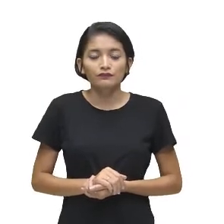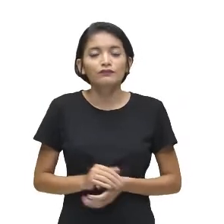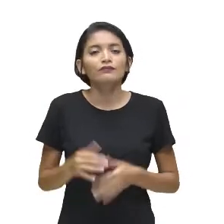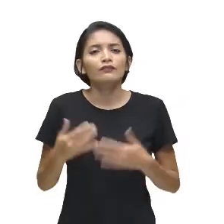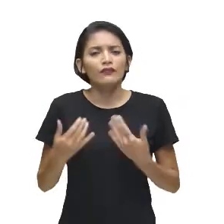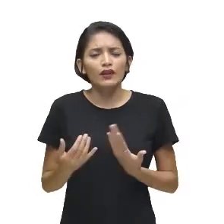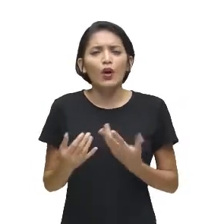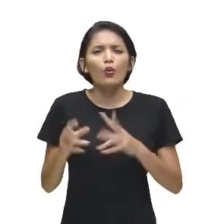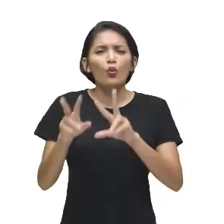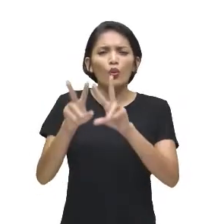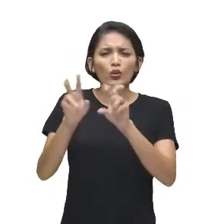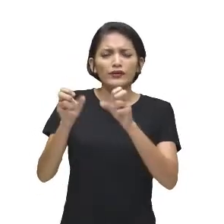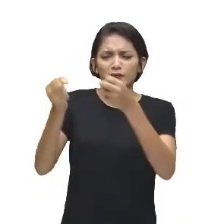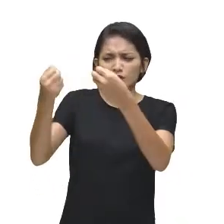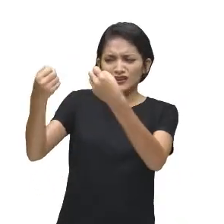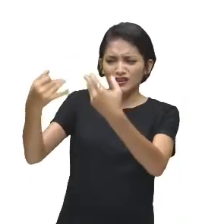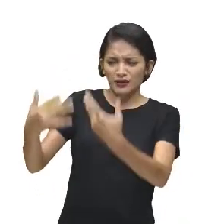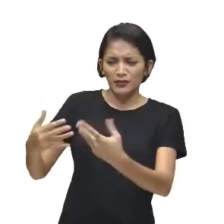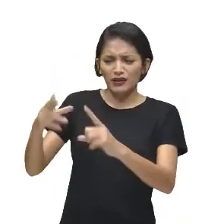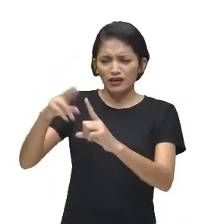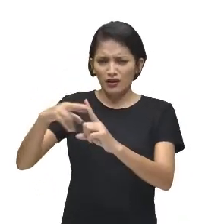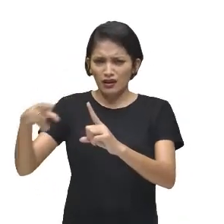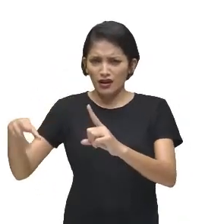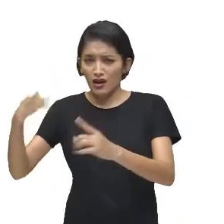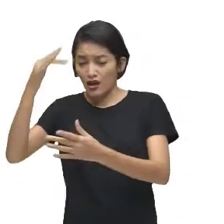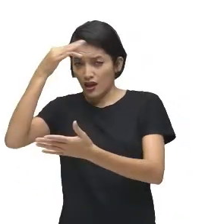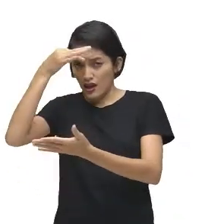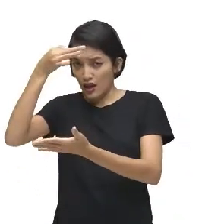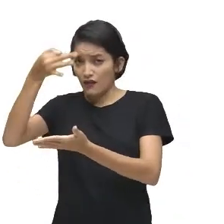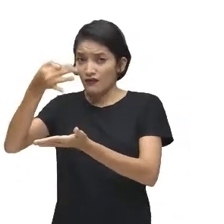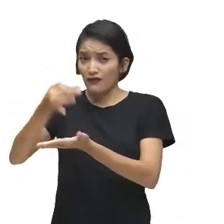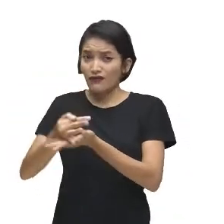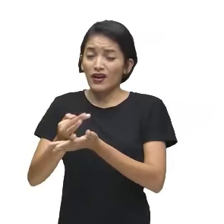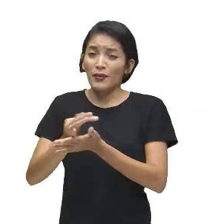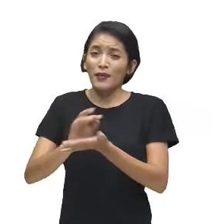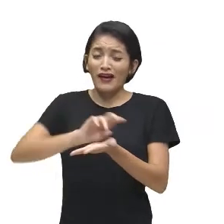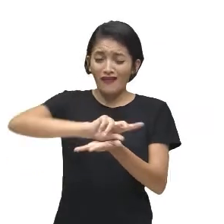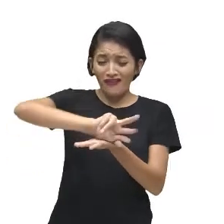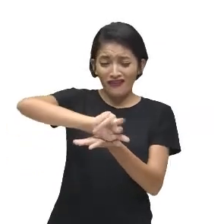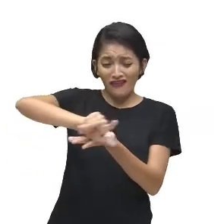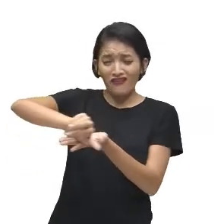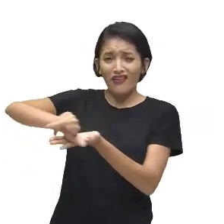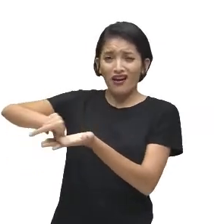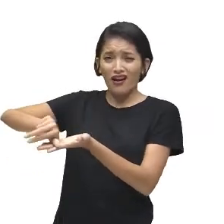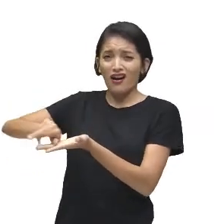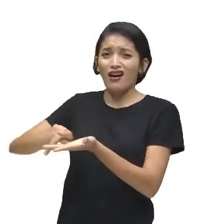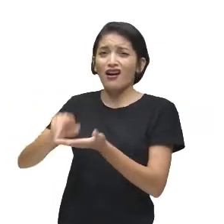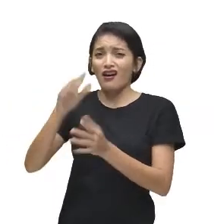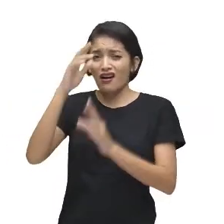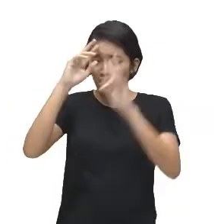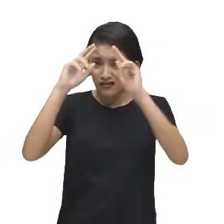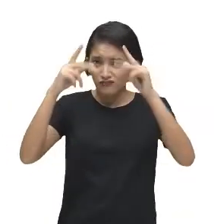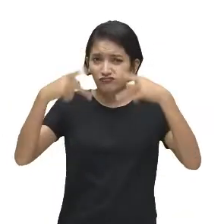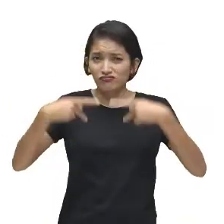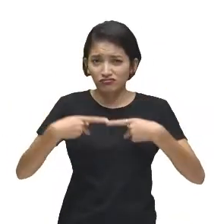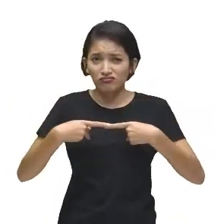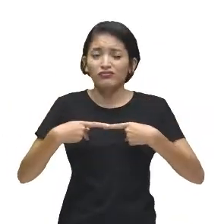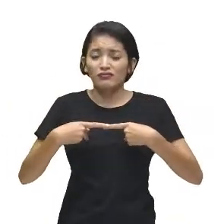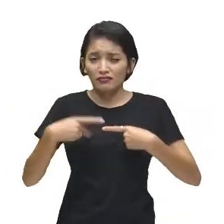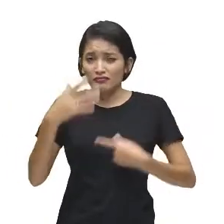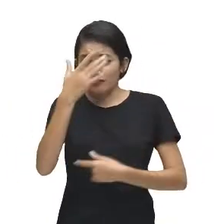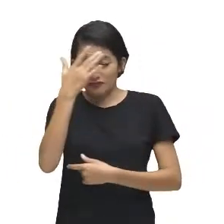falar em religião, além de ser uma fé acessível a todo ser humano, uma devoção a tudo